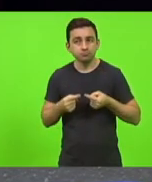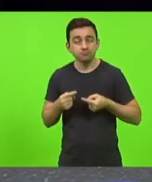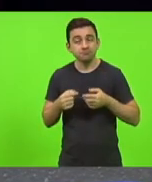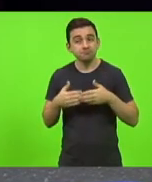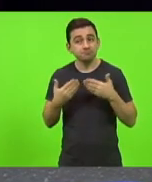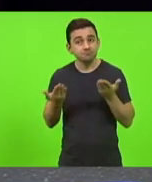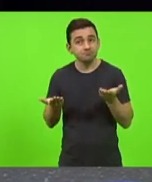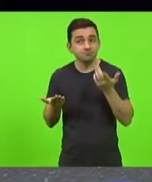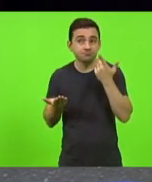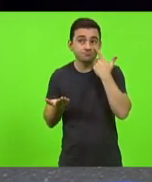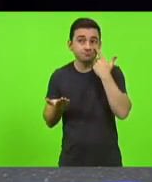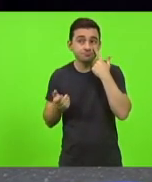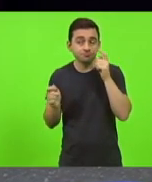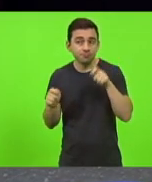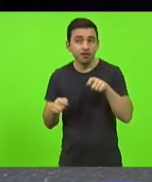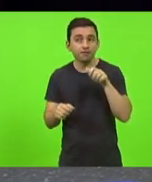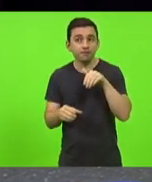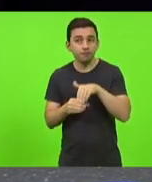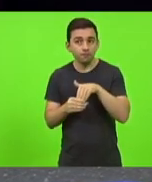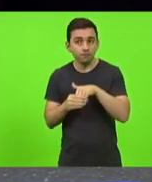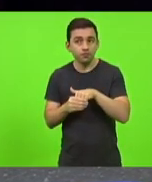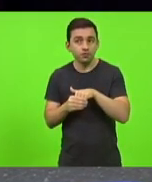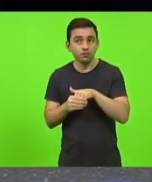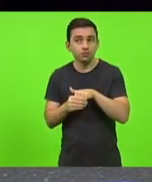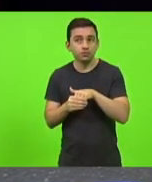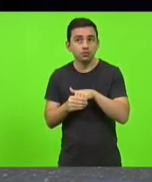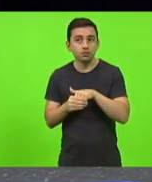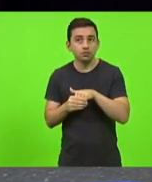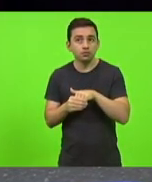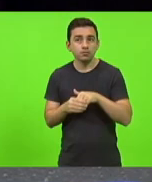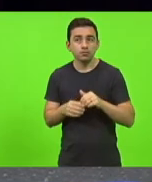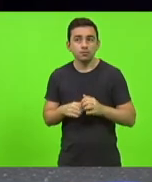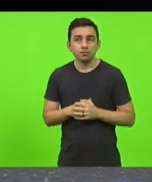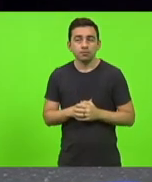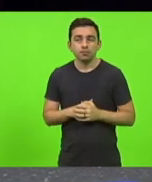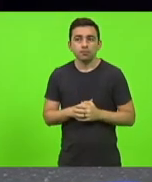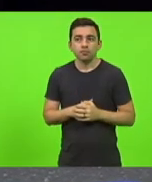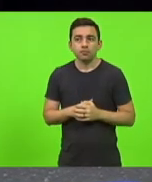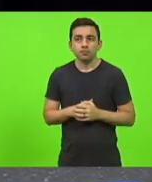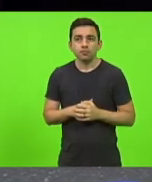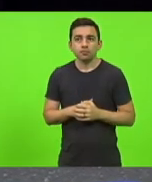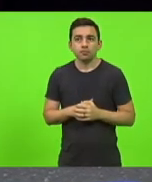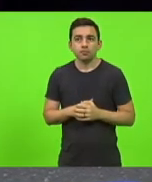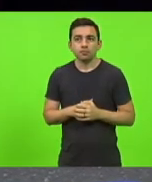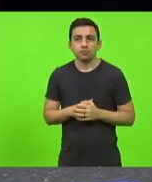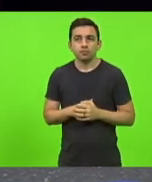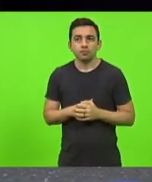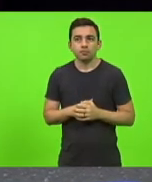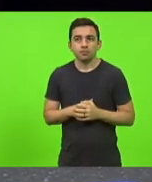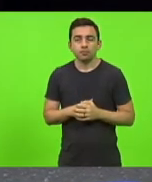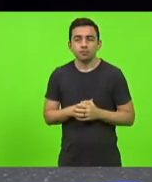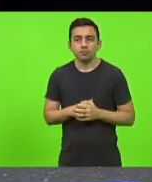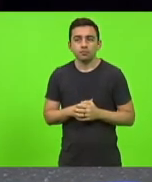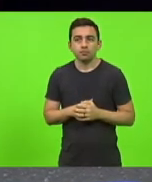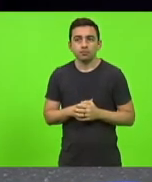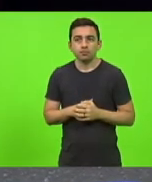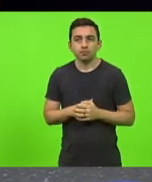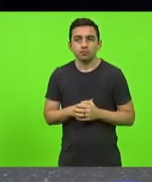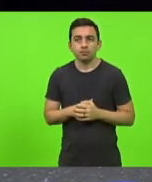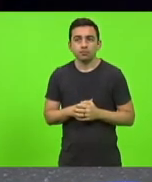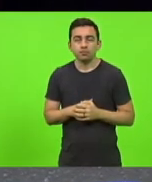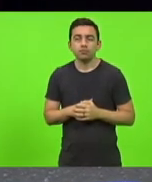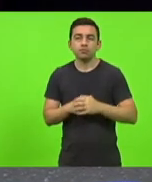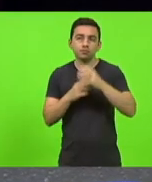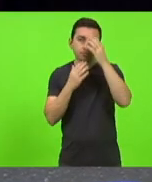ainda poder votar neste... Vossa Excelência terá mais um minuto, deputado. Eu quero, sim,